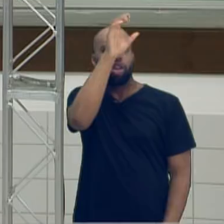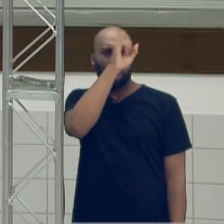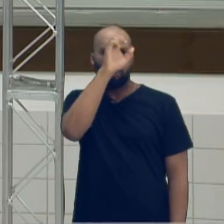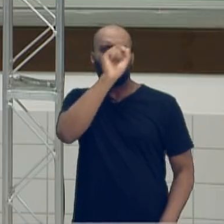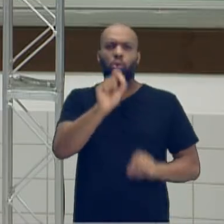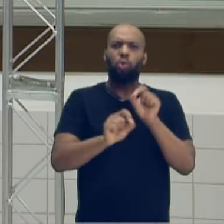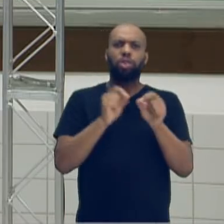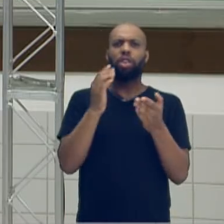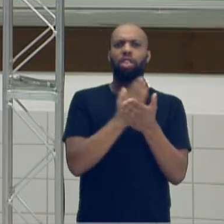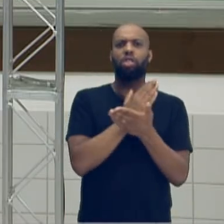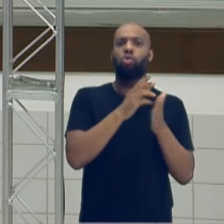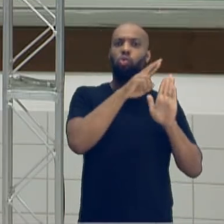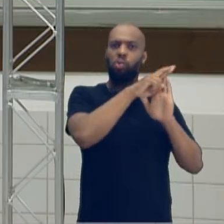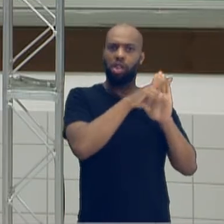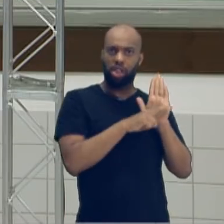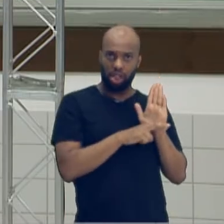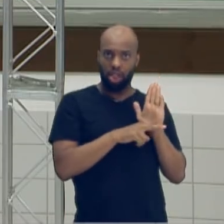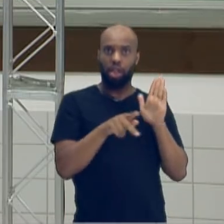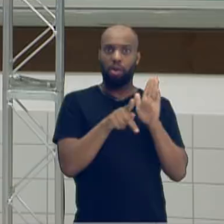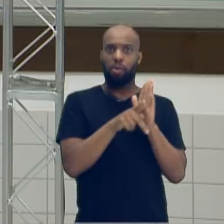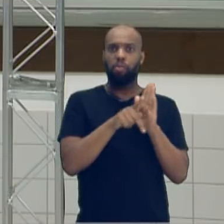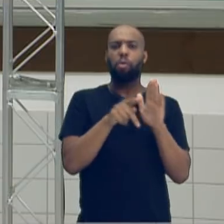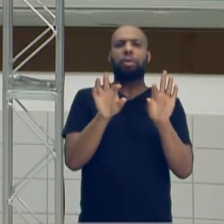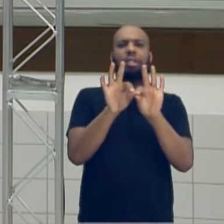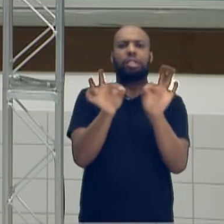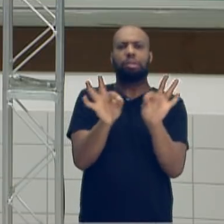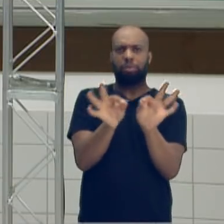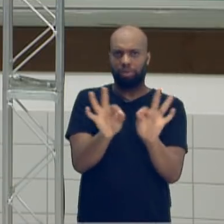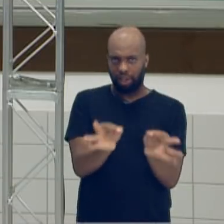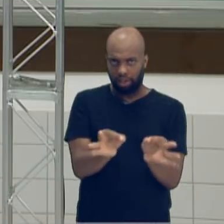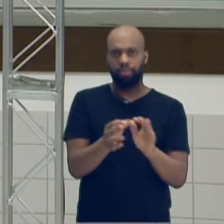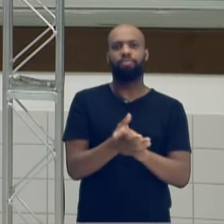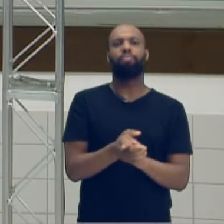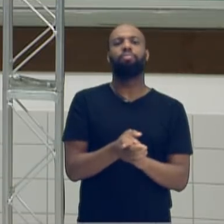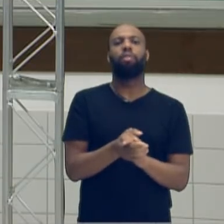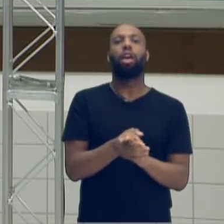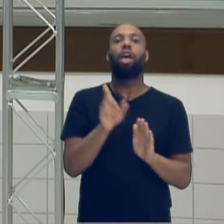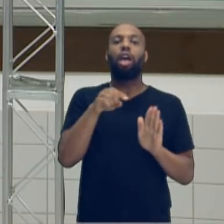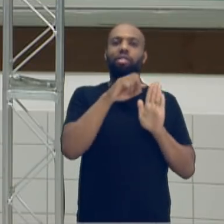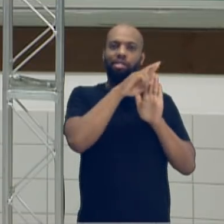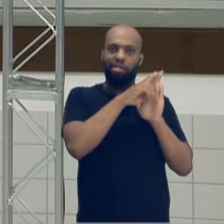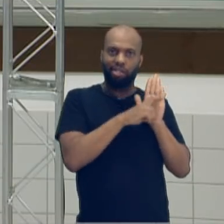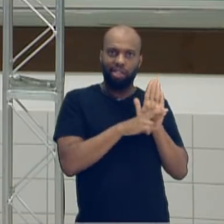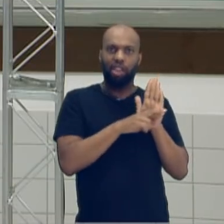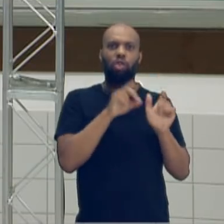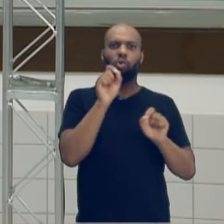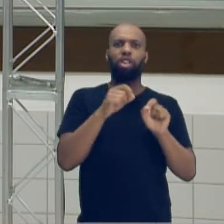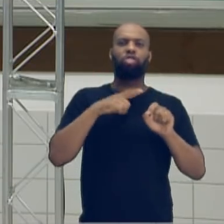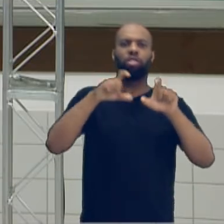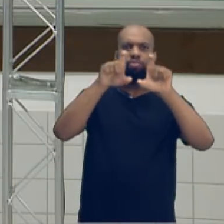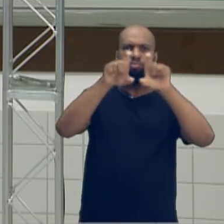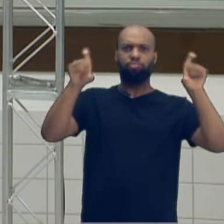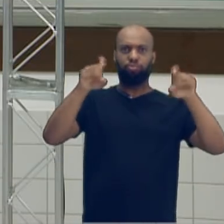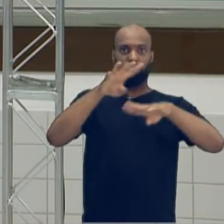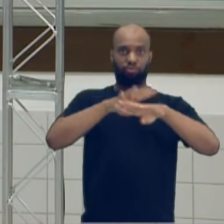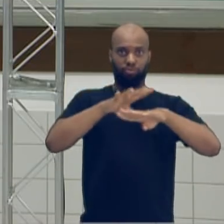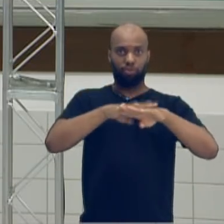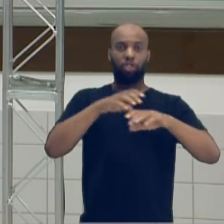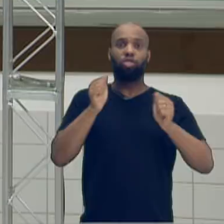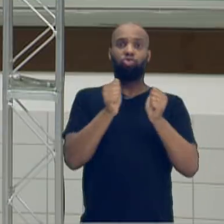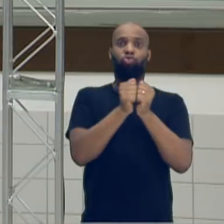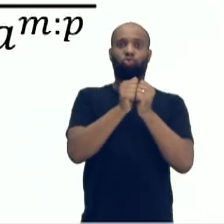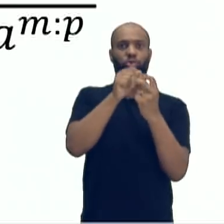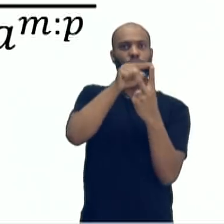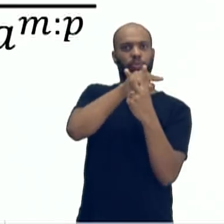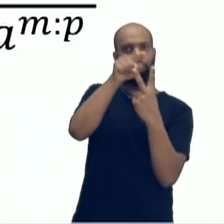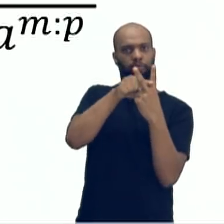aprendemos algumas propriedades de simplificação, propriedades envolvendo expressões com radiciação.